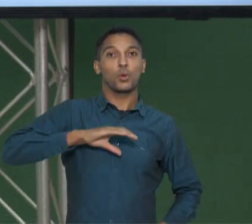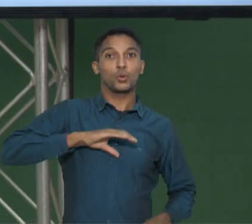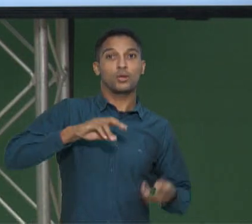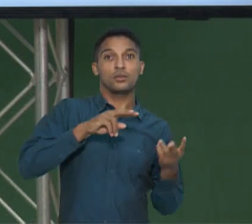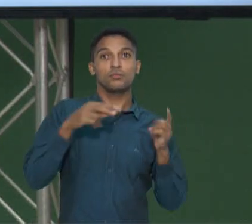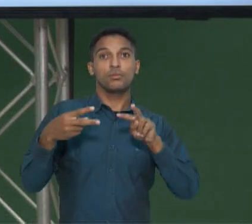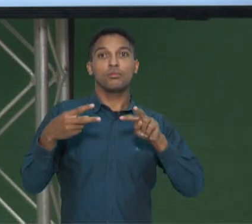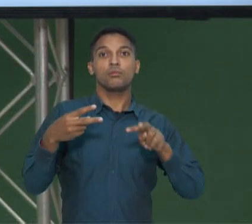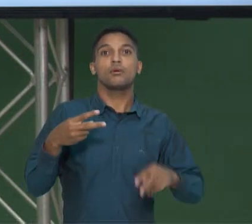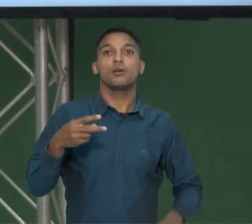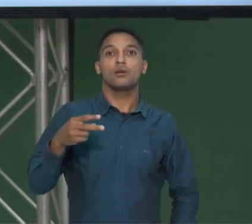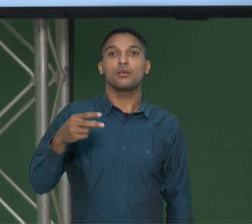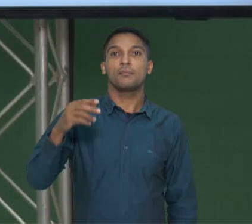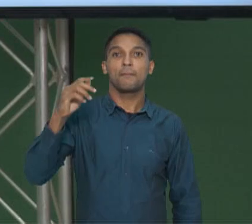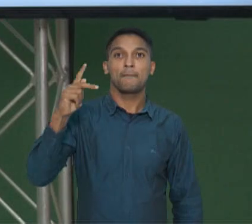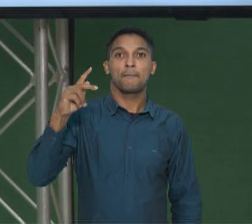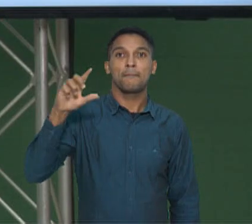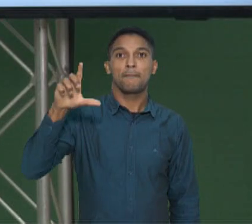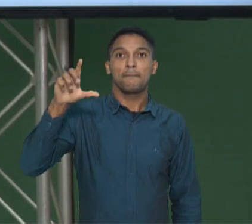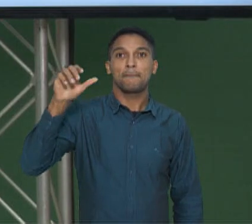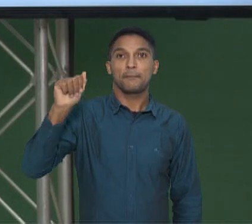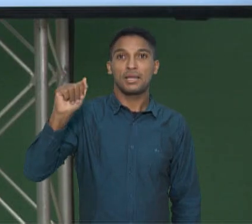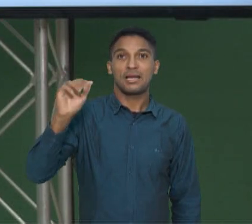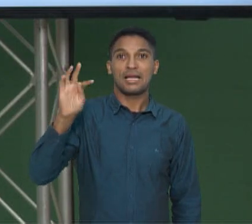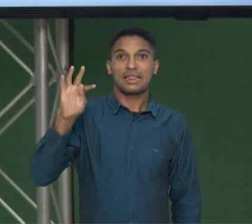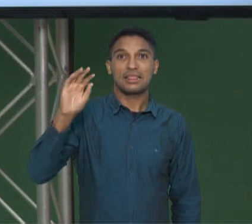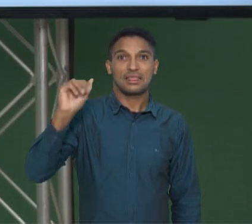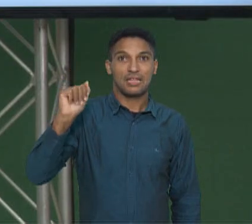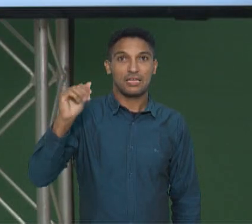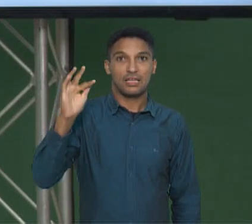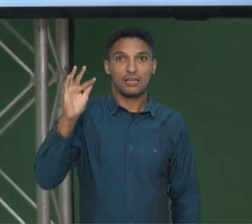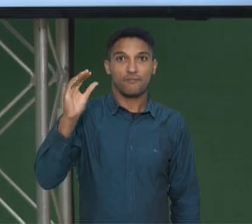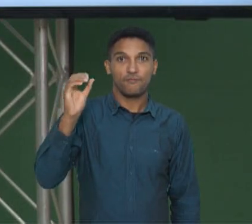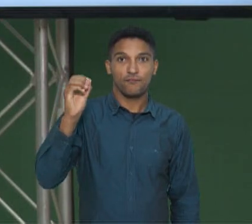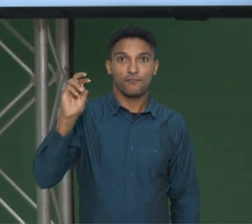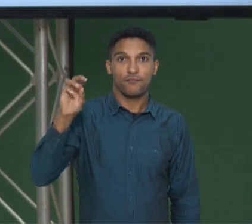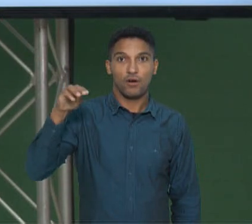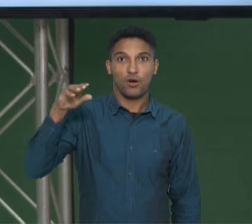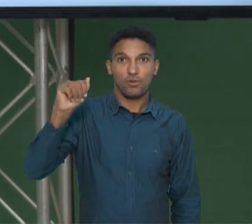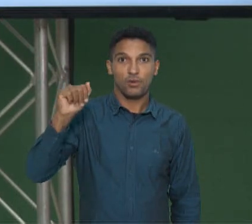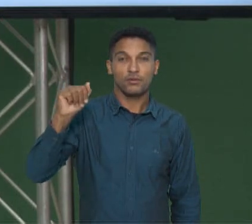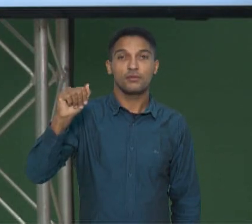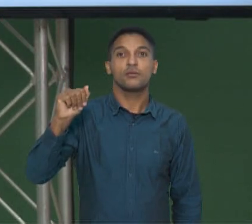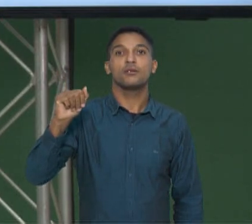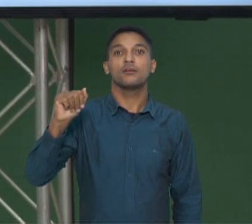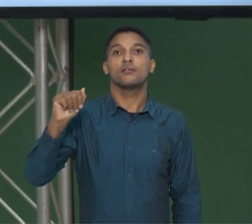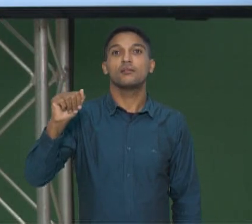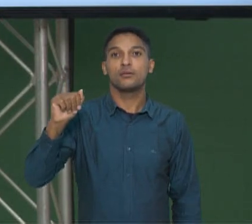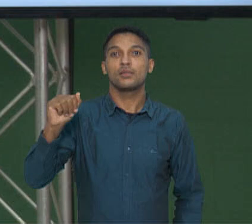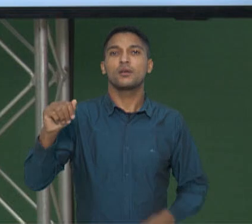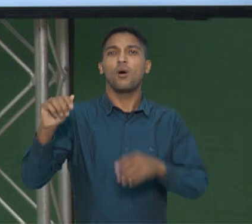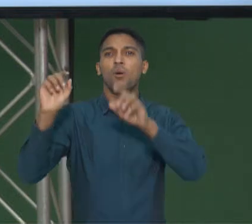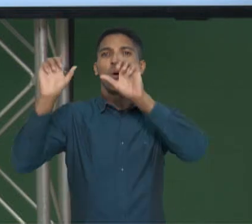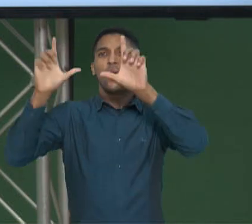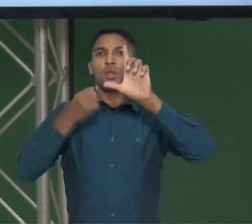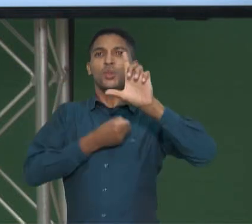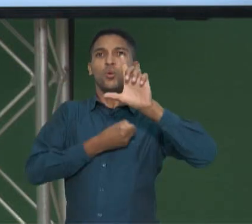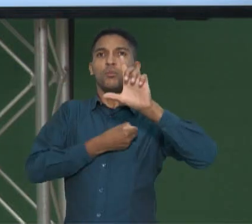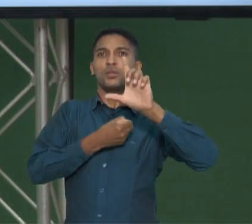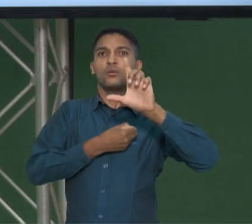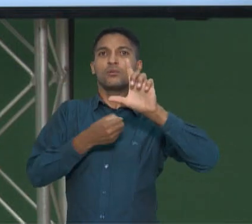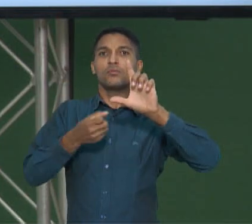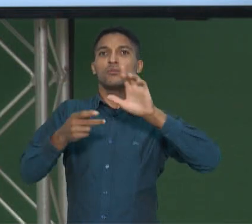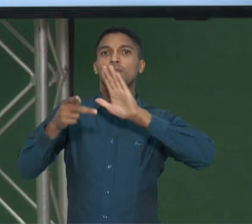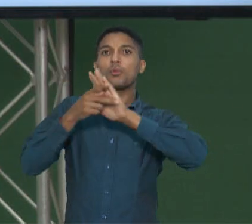então plataforma, né? De que plataforma sai o trem, né? Sale del, e daí vai apontar ali